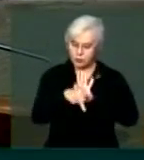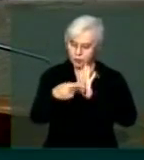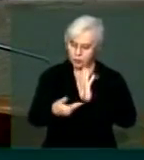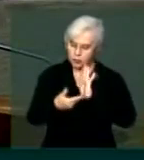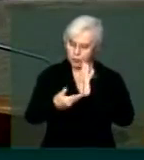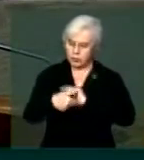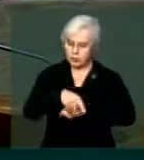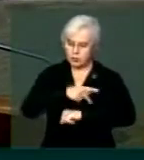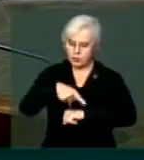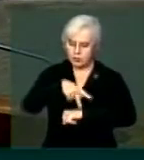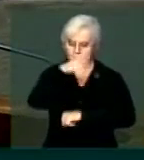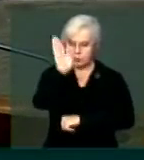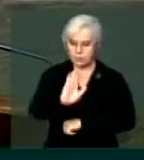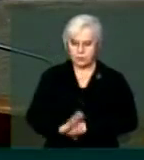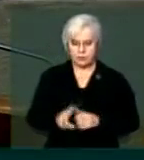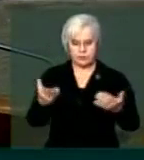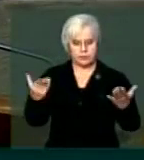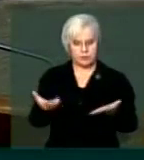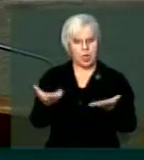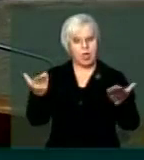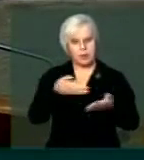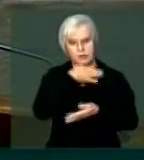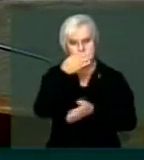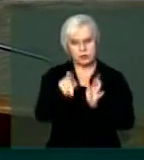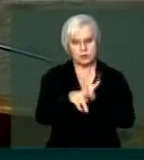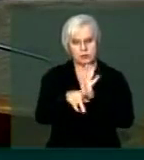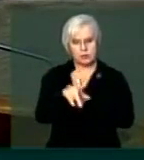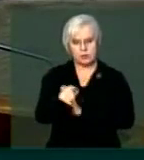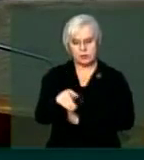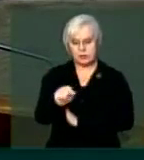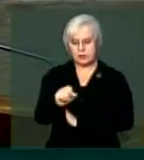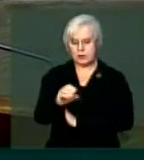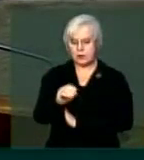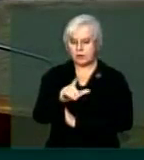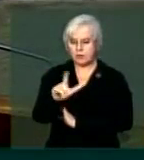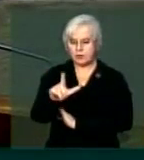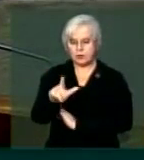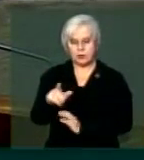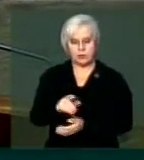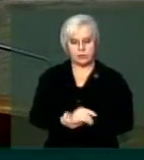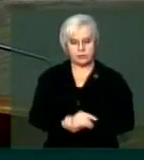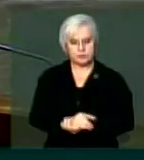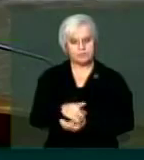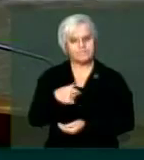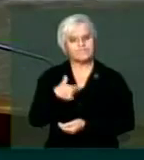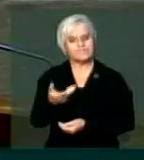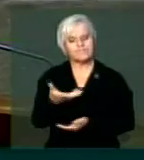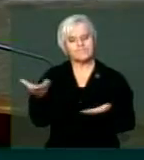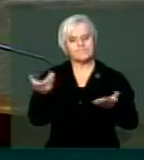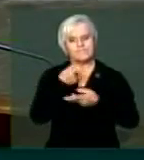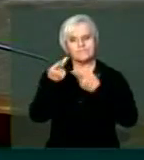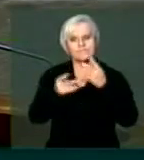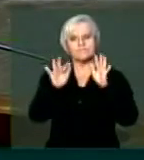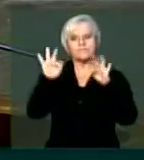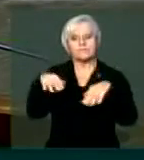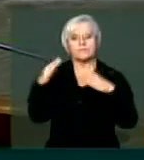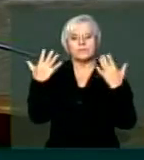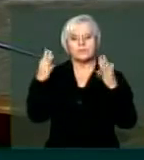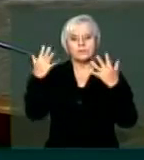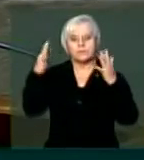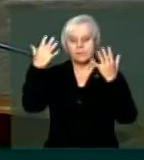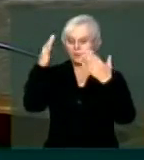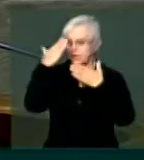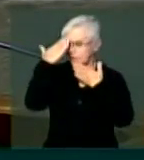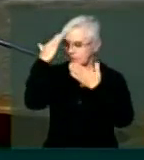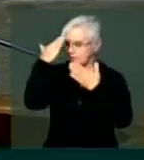Brasil nesse momento. Essa é a posição do nosso partido, e eu queria, finalizando, agradecer mais